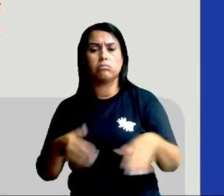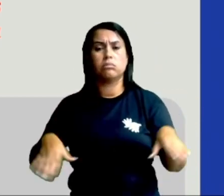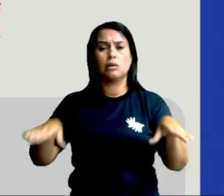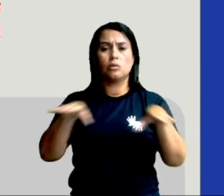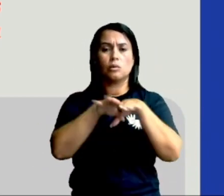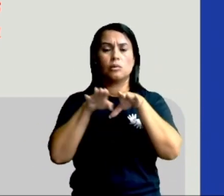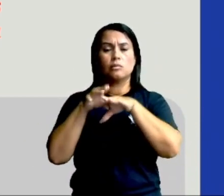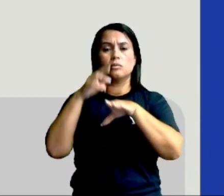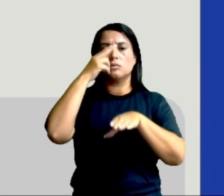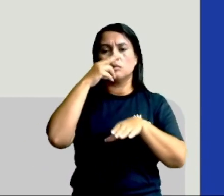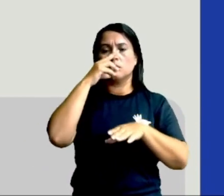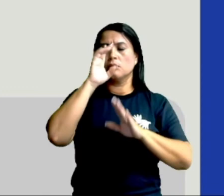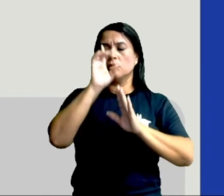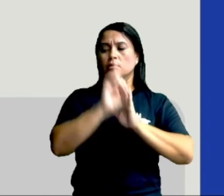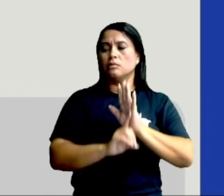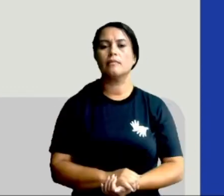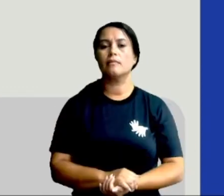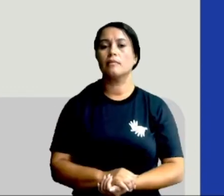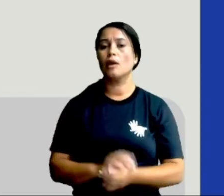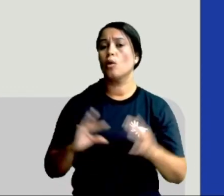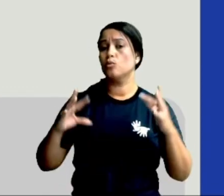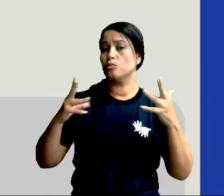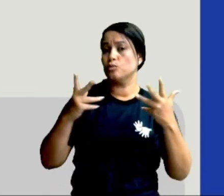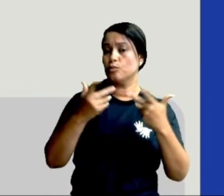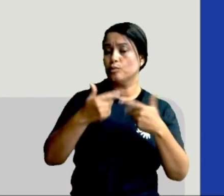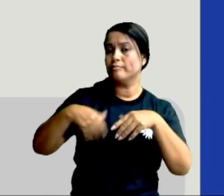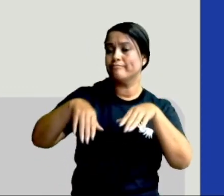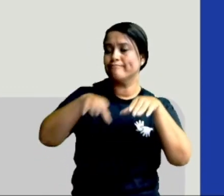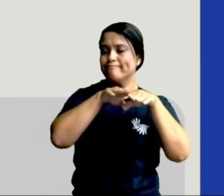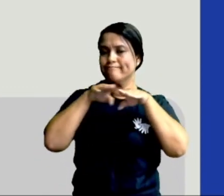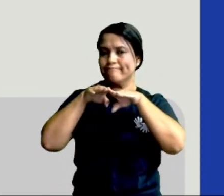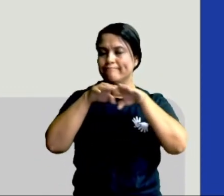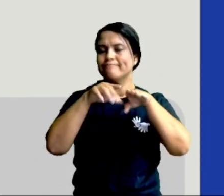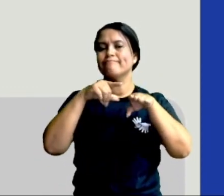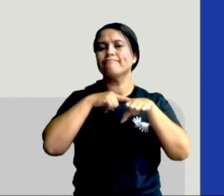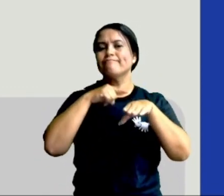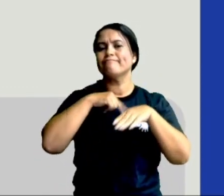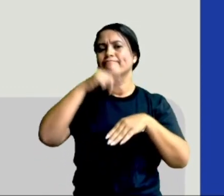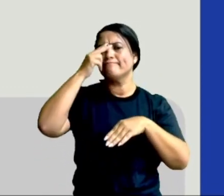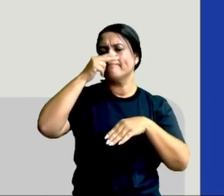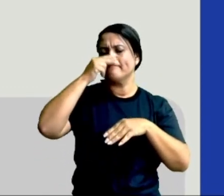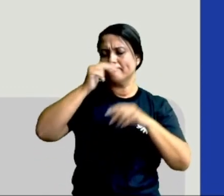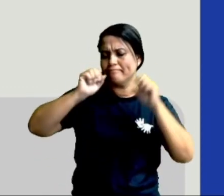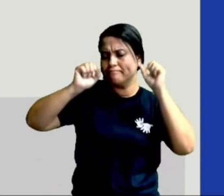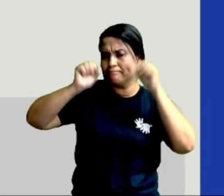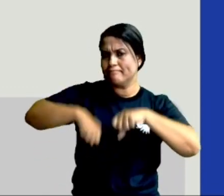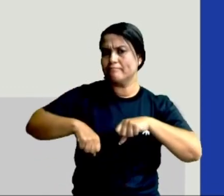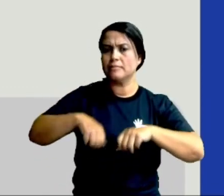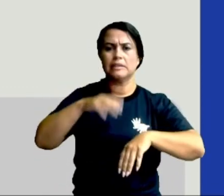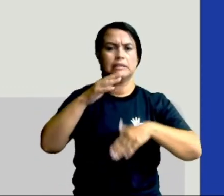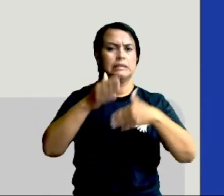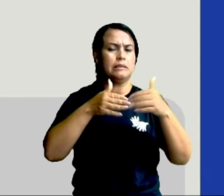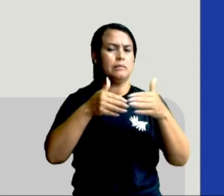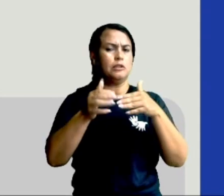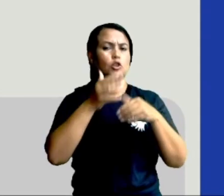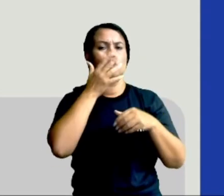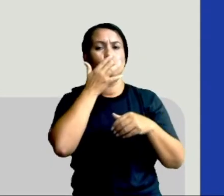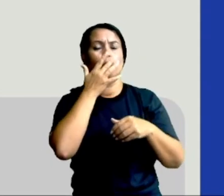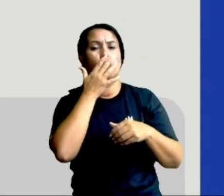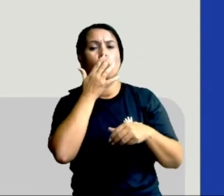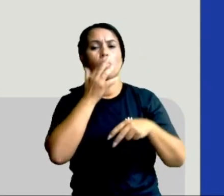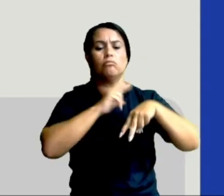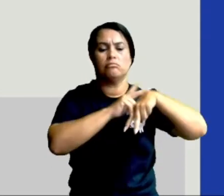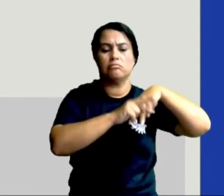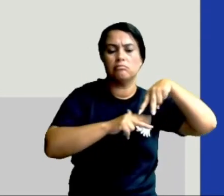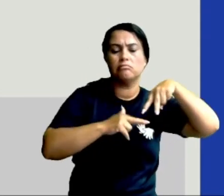mesmos direitos. Todos são iguais e têm as mesmas capacidades, independente de cor, de